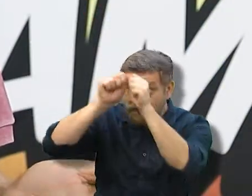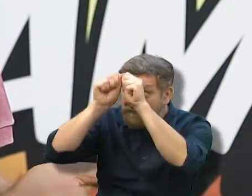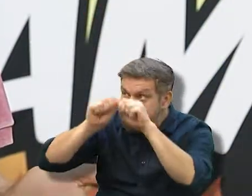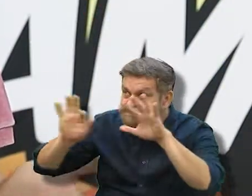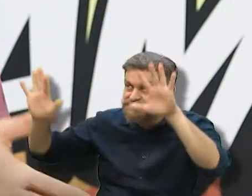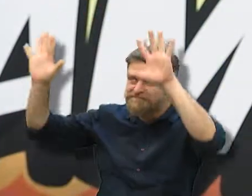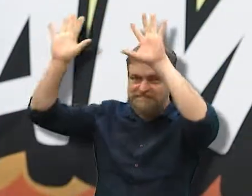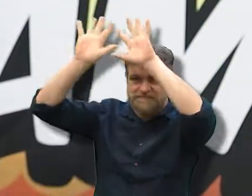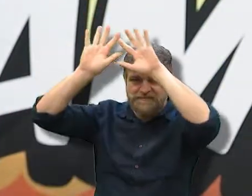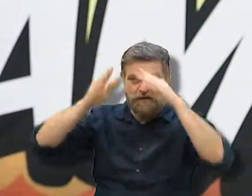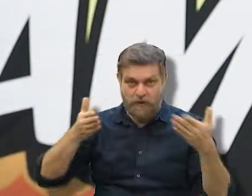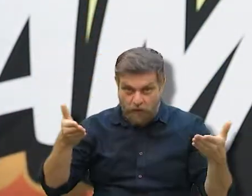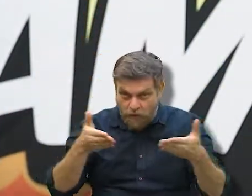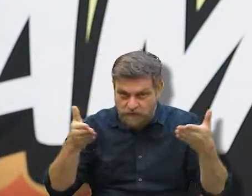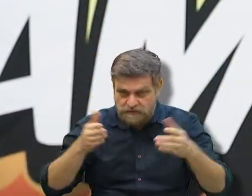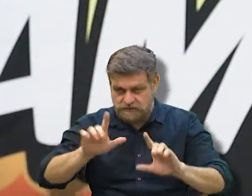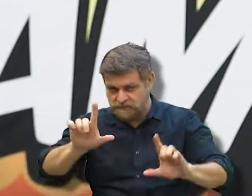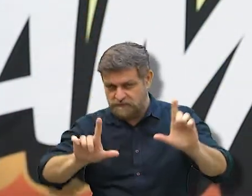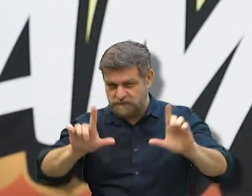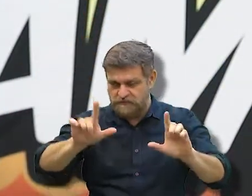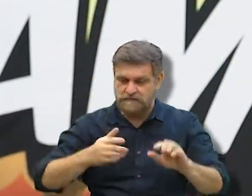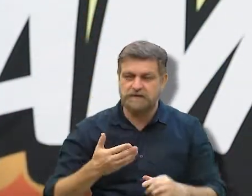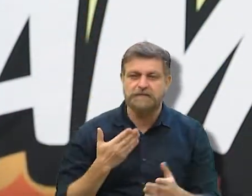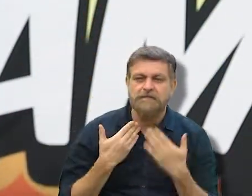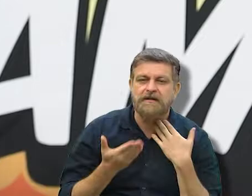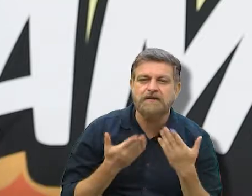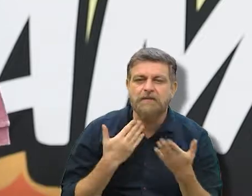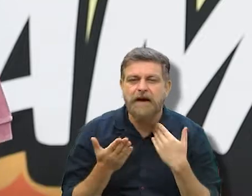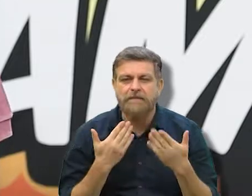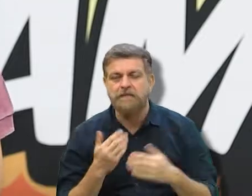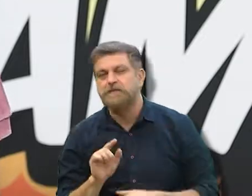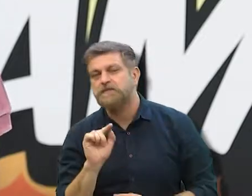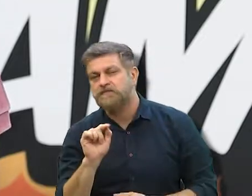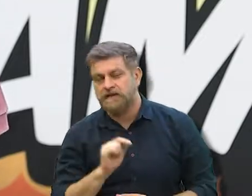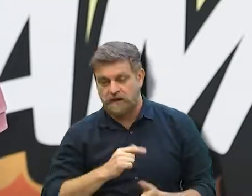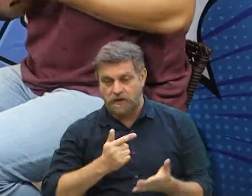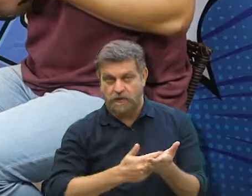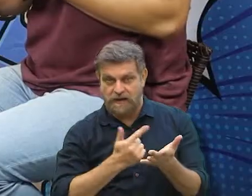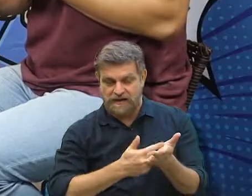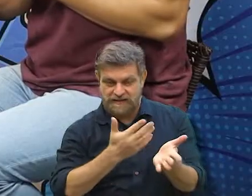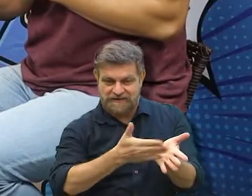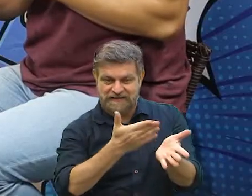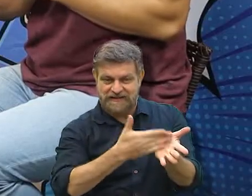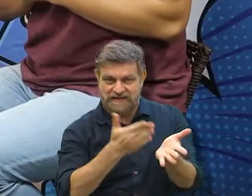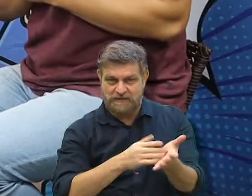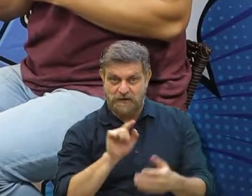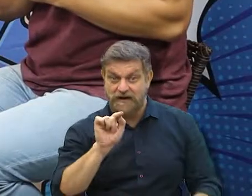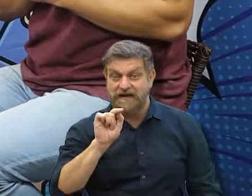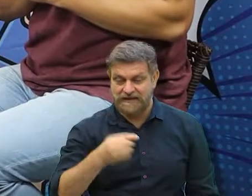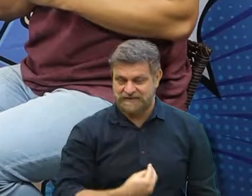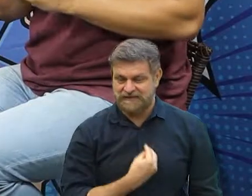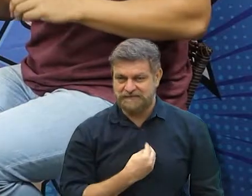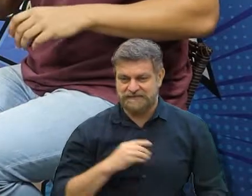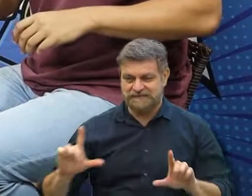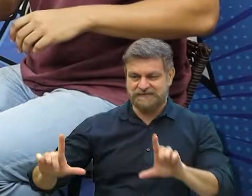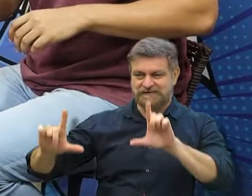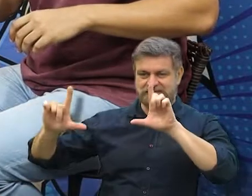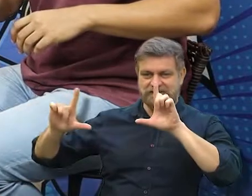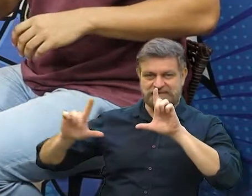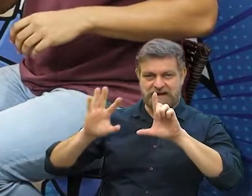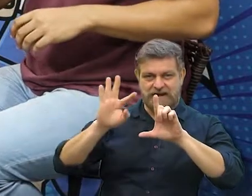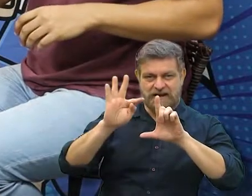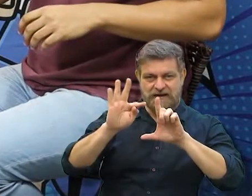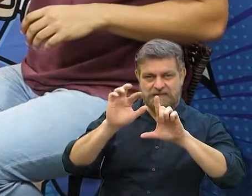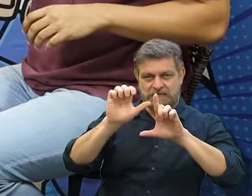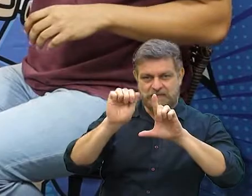Universo Épico no ar e no programa de hoje nós vamos bater um papo sobre um livro. E olha só quem está aqui comigo, é a